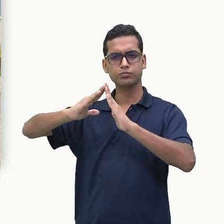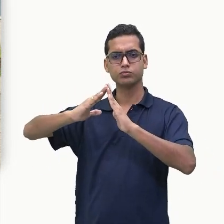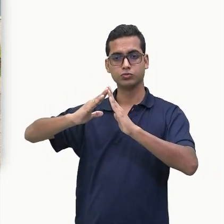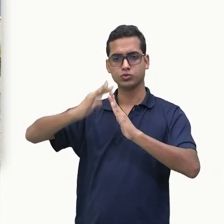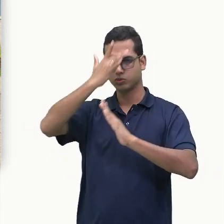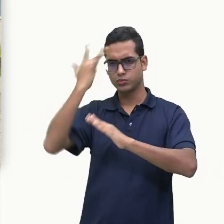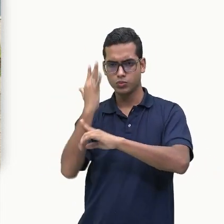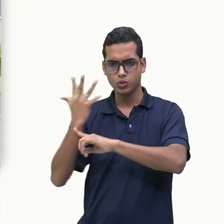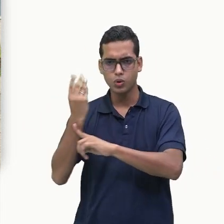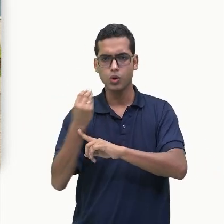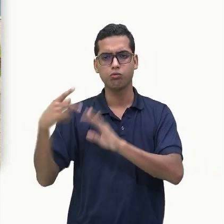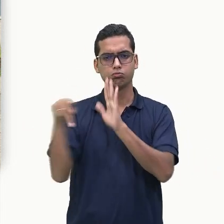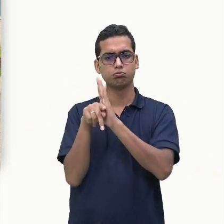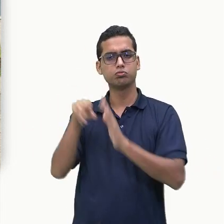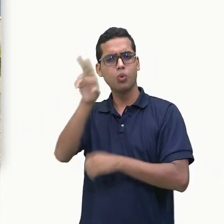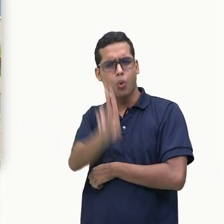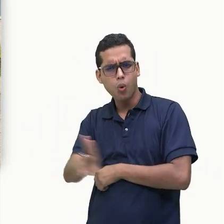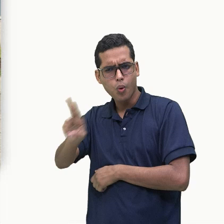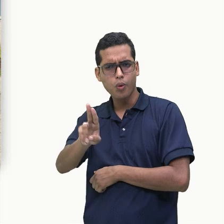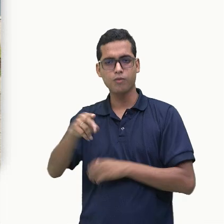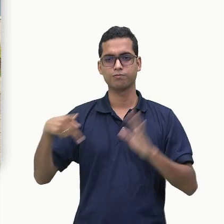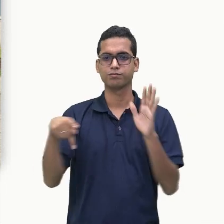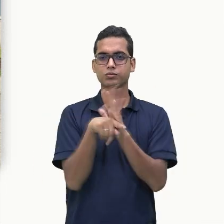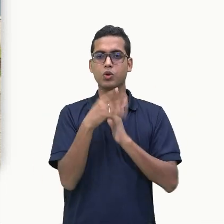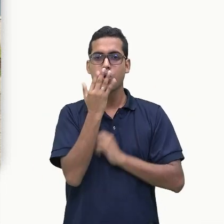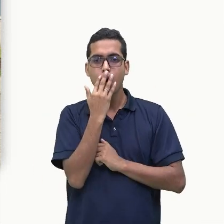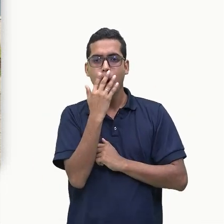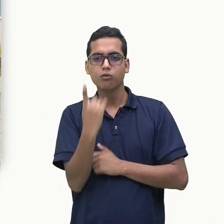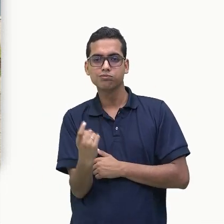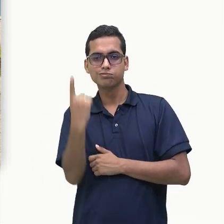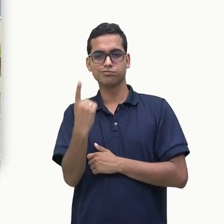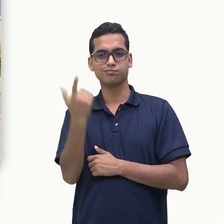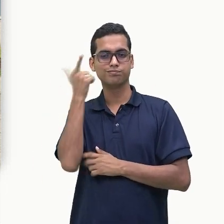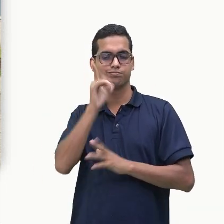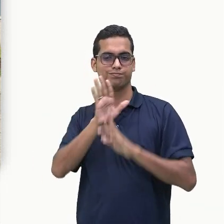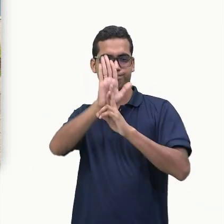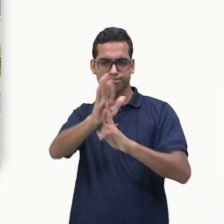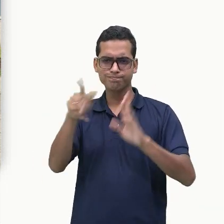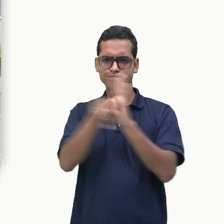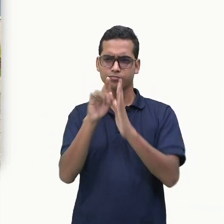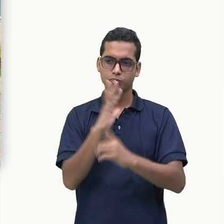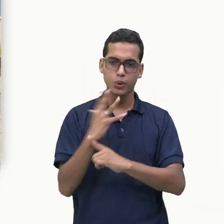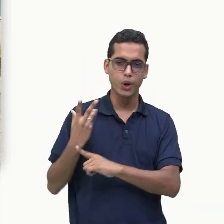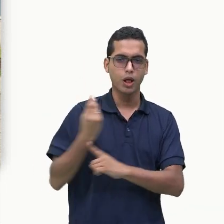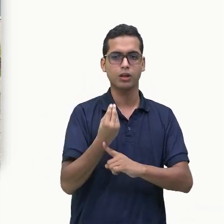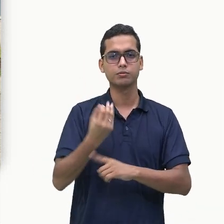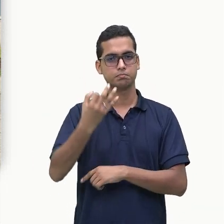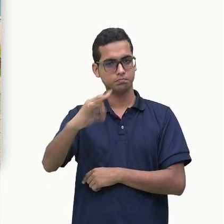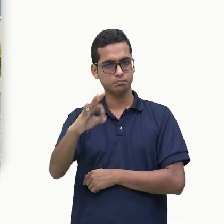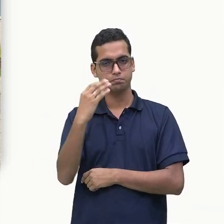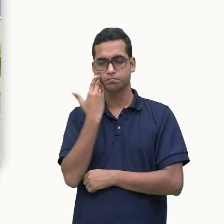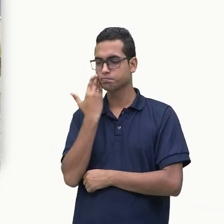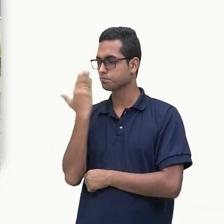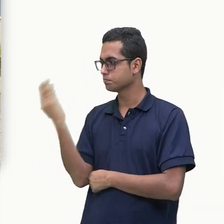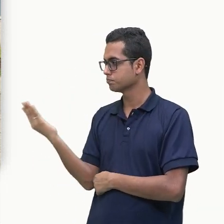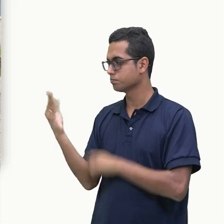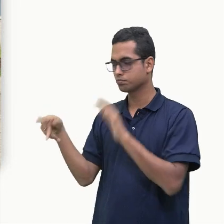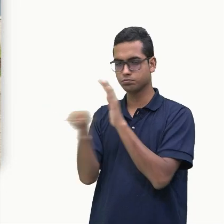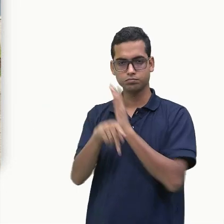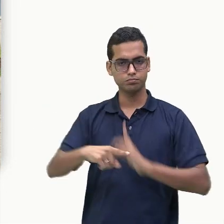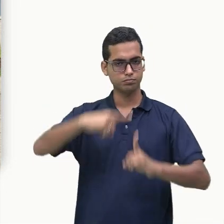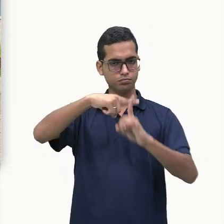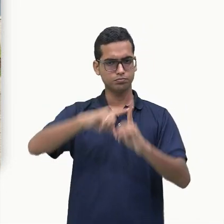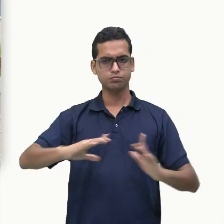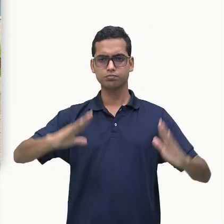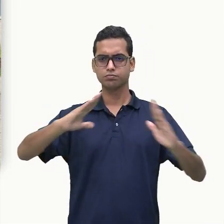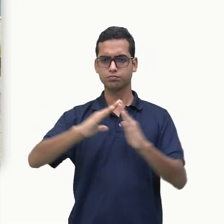a monocromia para fazer a sua representação artística, tá? Então, isso é uma capela,